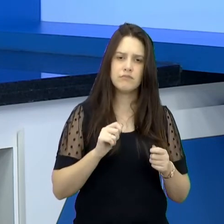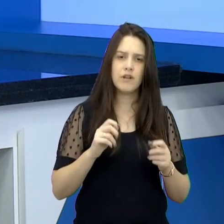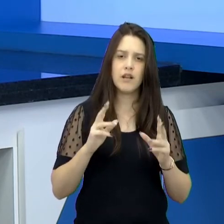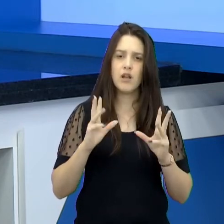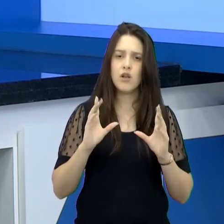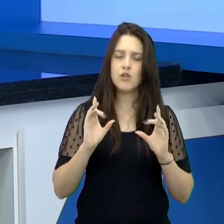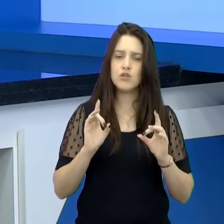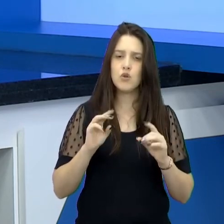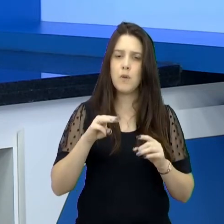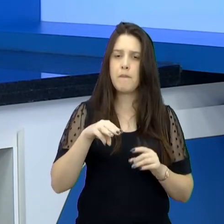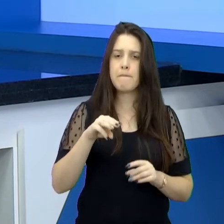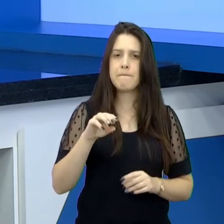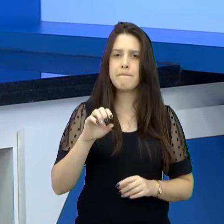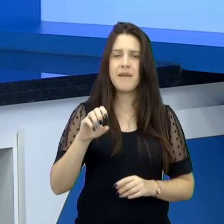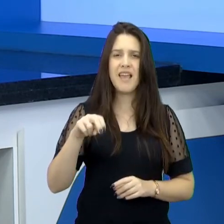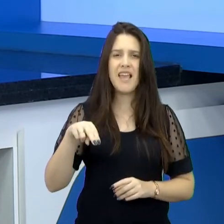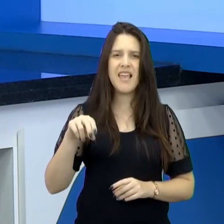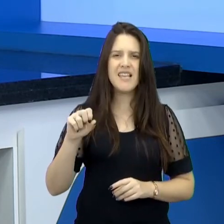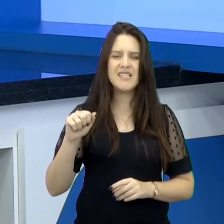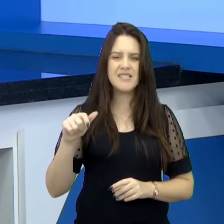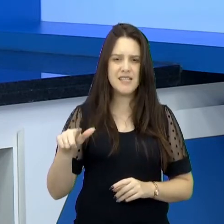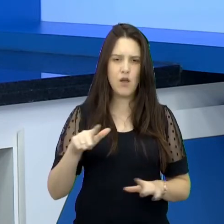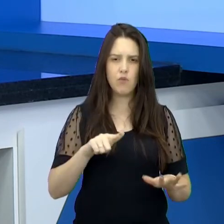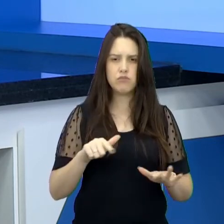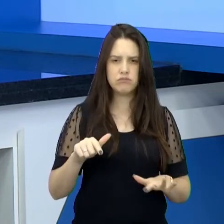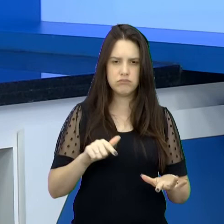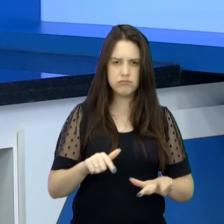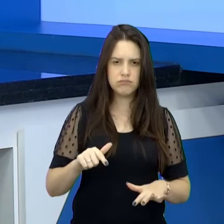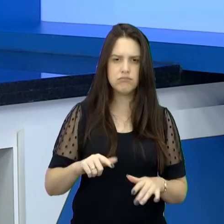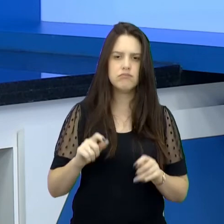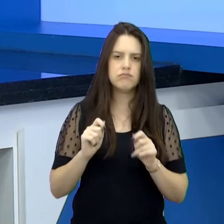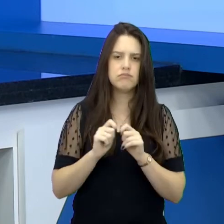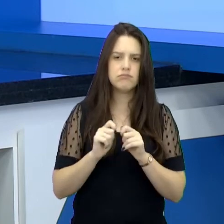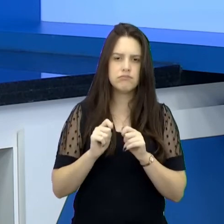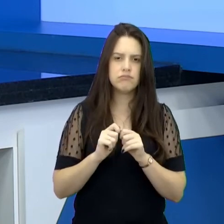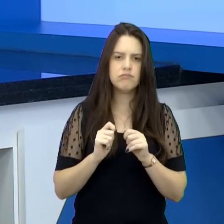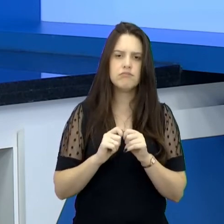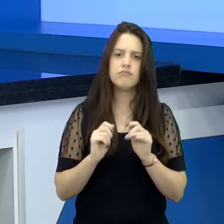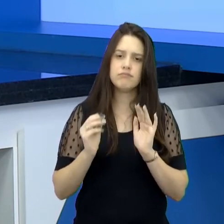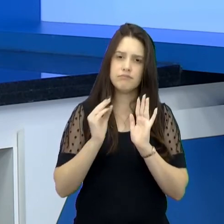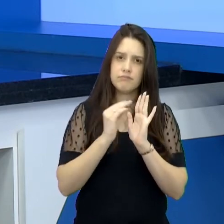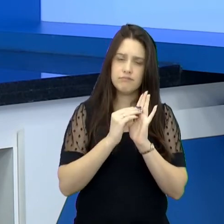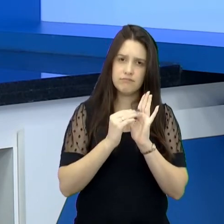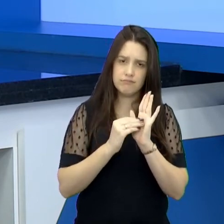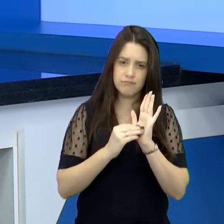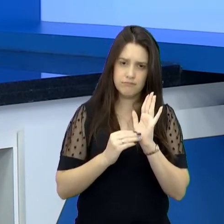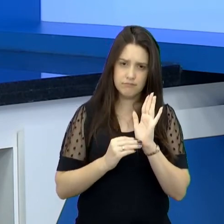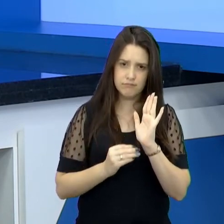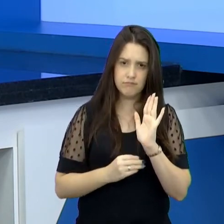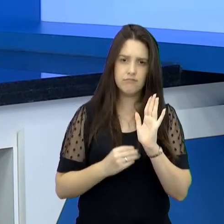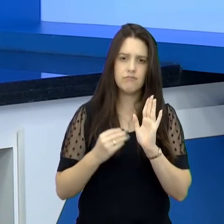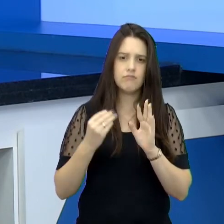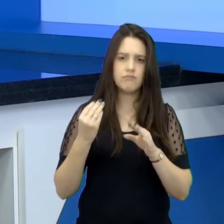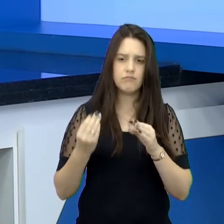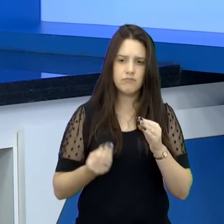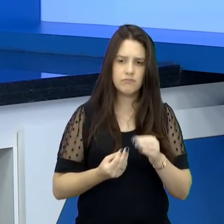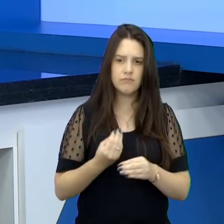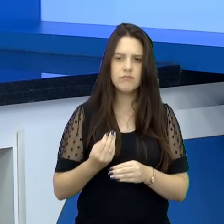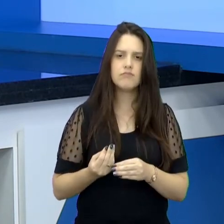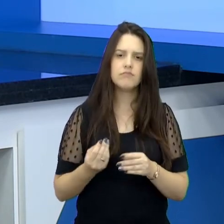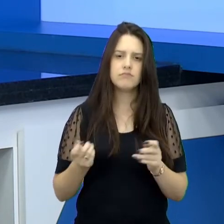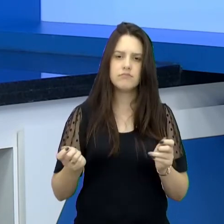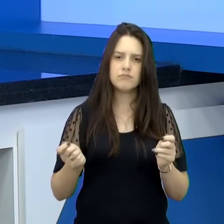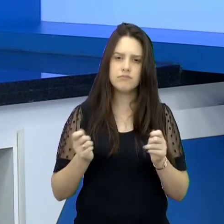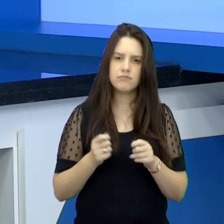mensal. E do mês passado? Nós não vamos fazer aí ainda, né, nesta aula primeira, nós não vamos fazer o nosso custo de vida